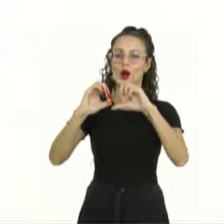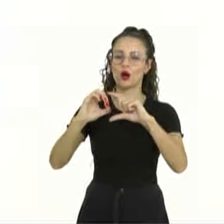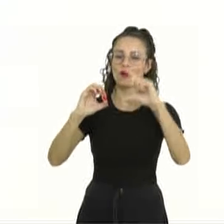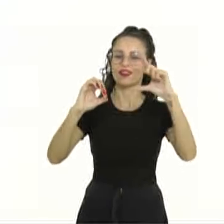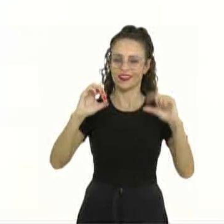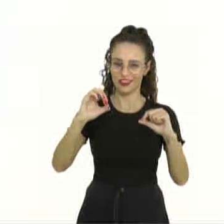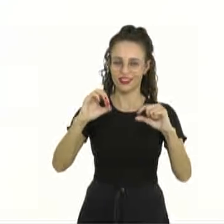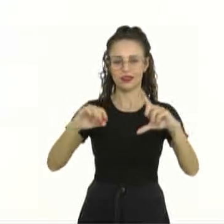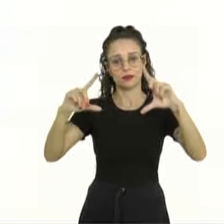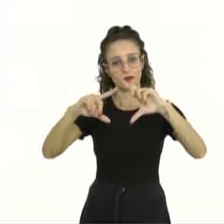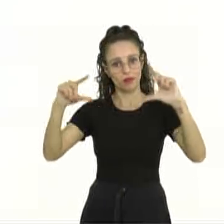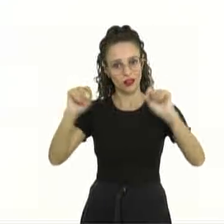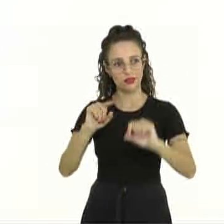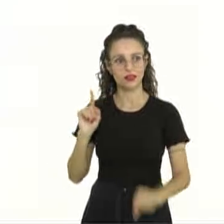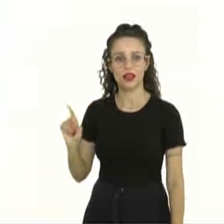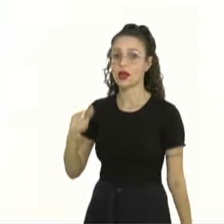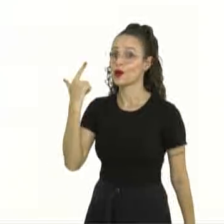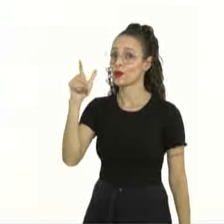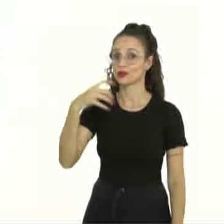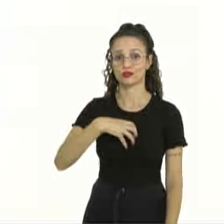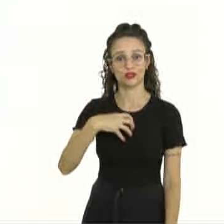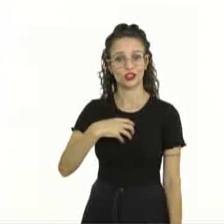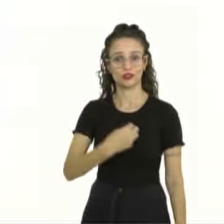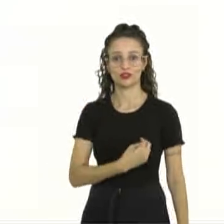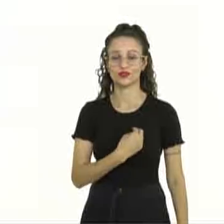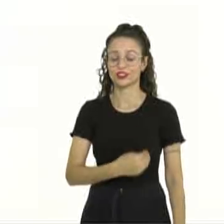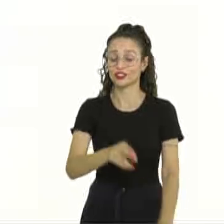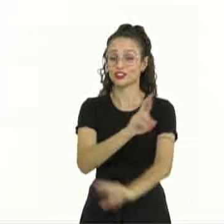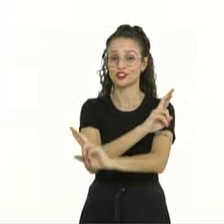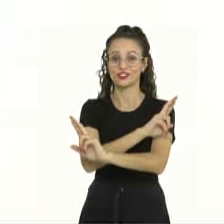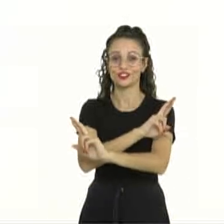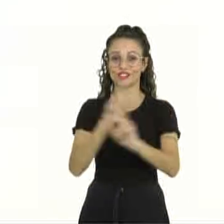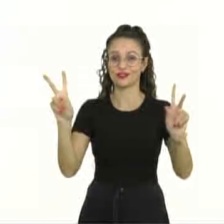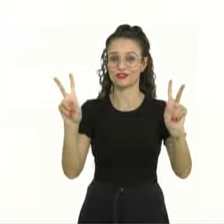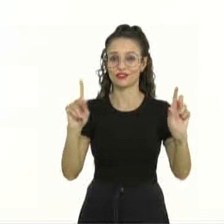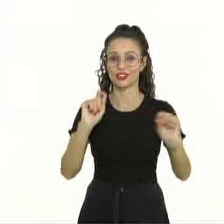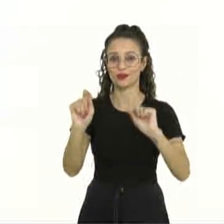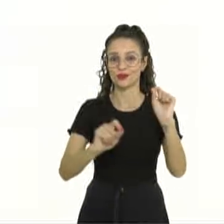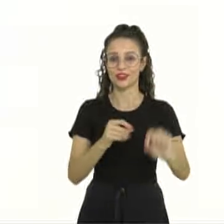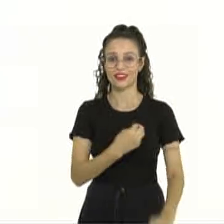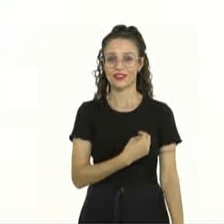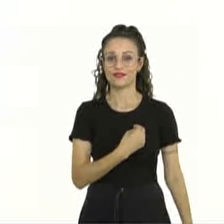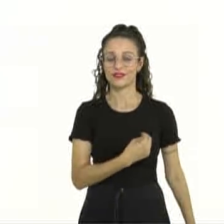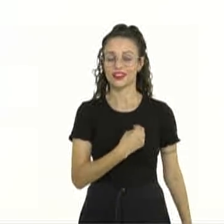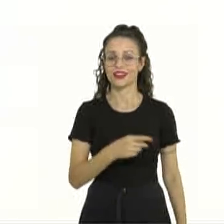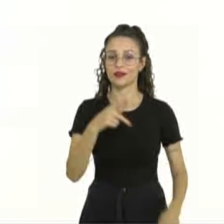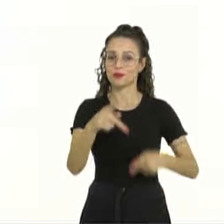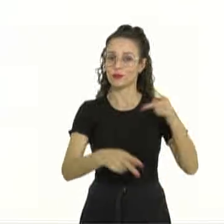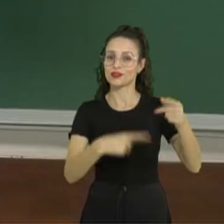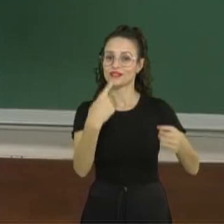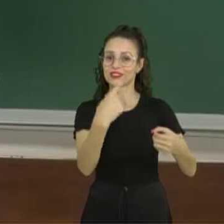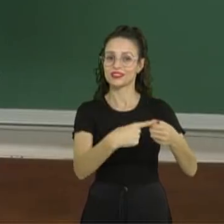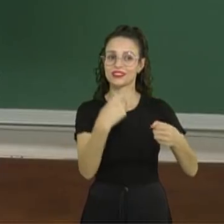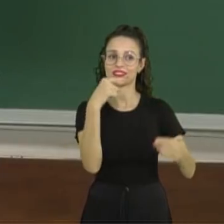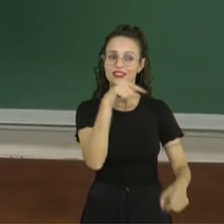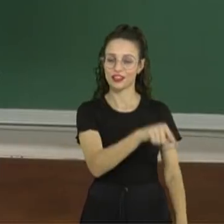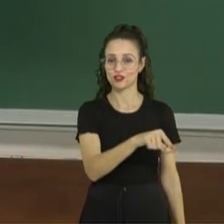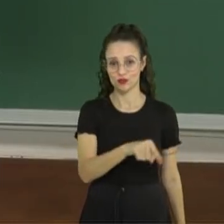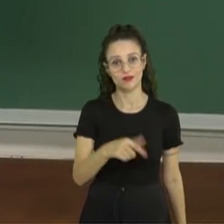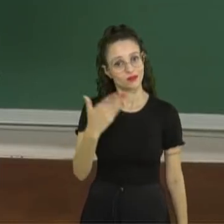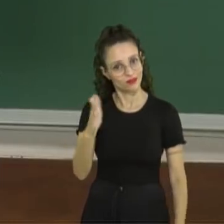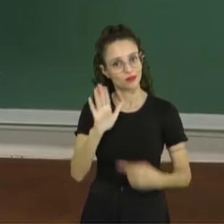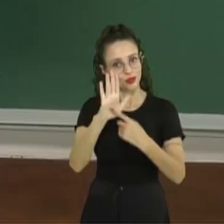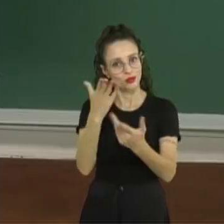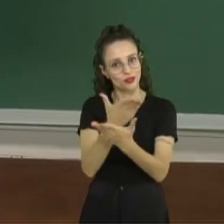bacana. Outro ritmo de vida. E completamente diferente do ritmo de vida da população da cidade grande. É isso que eu quero